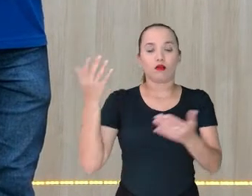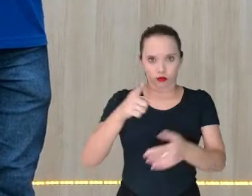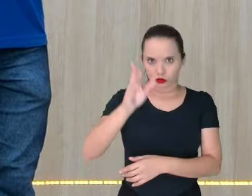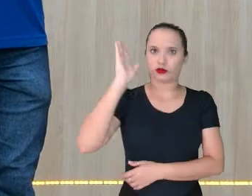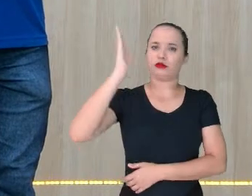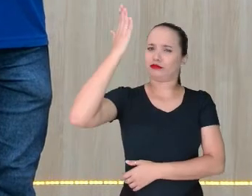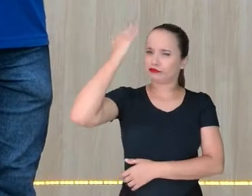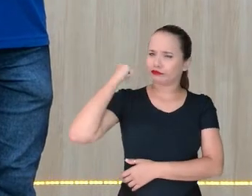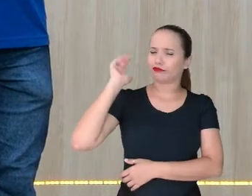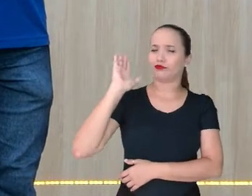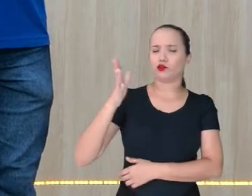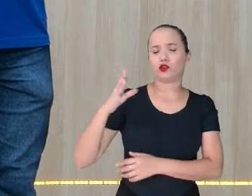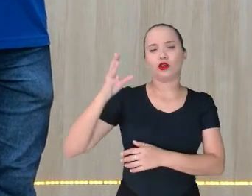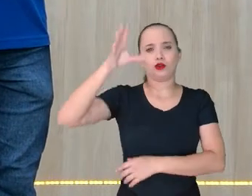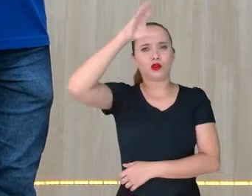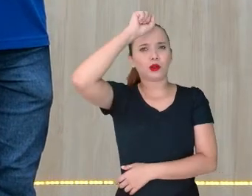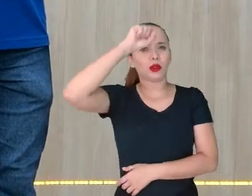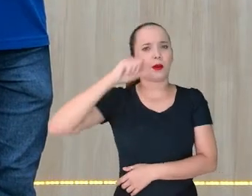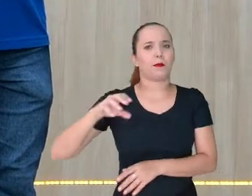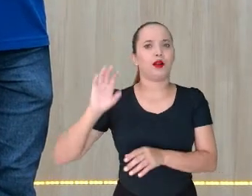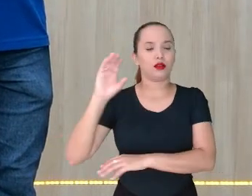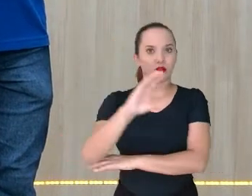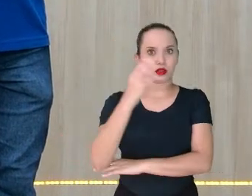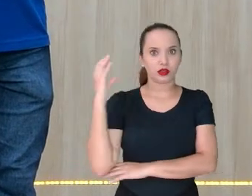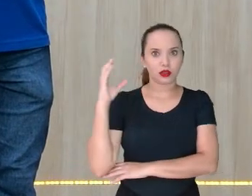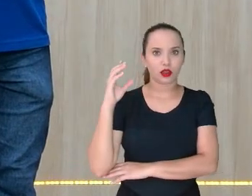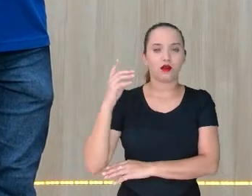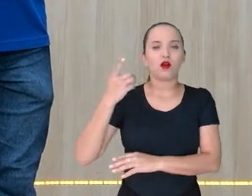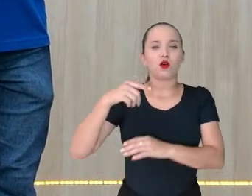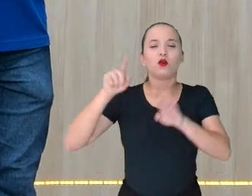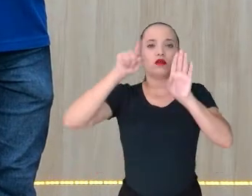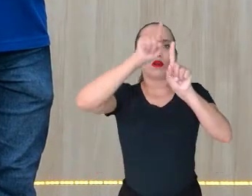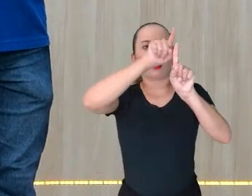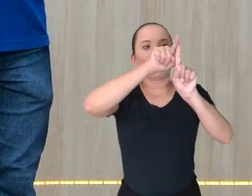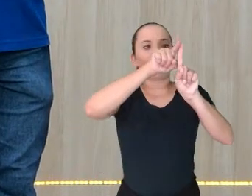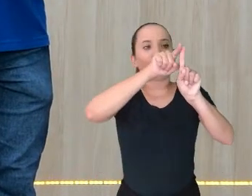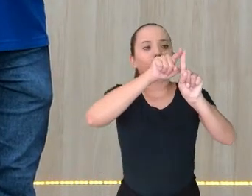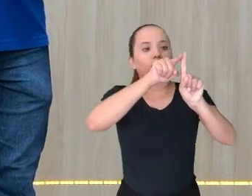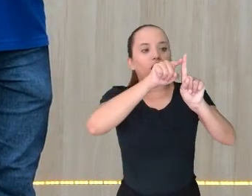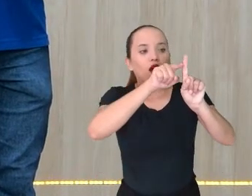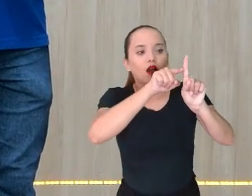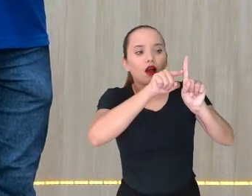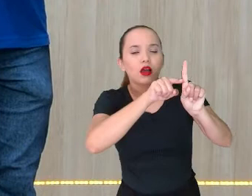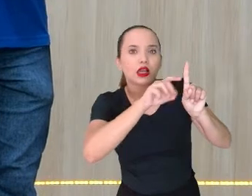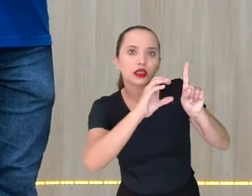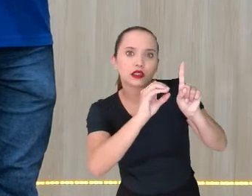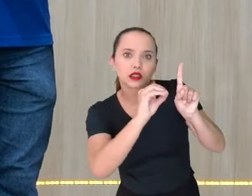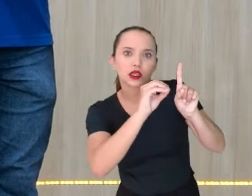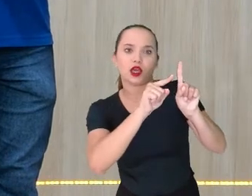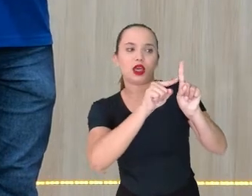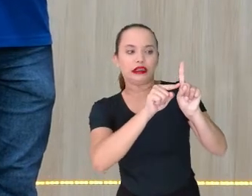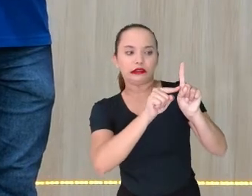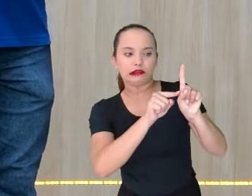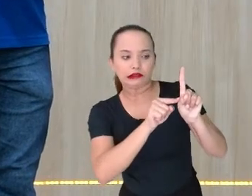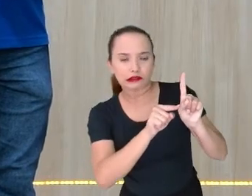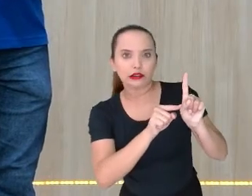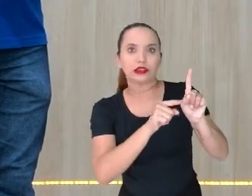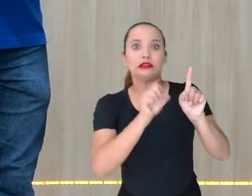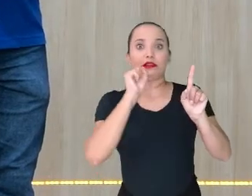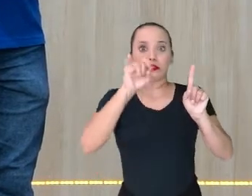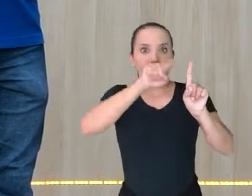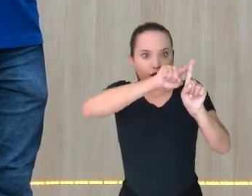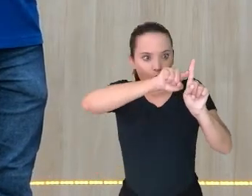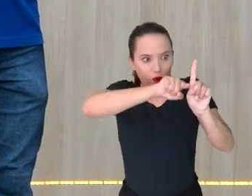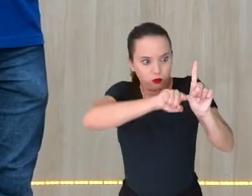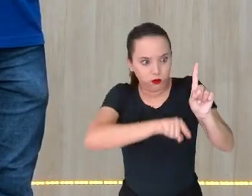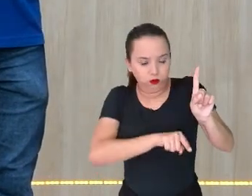né? Que a temperatura que não vai chegando a 0 grau já passa a congelar. Quando chega a 100 graus, né, já